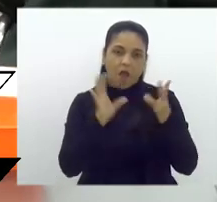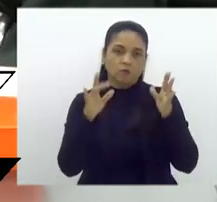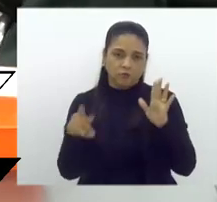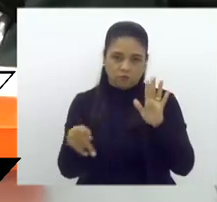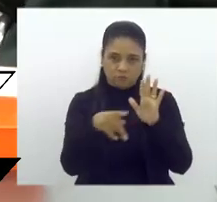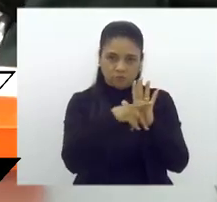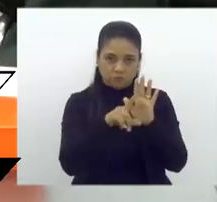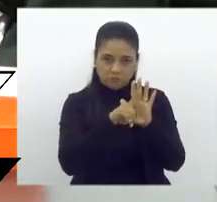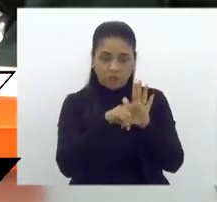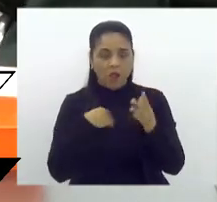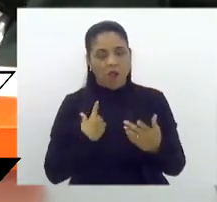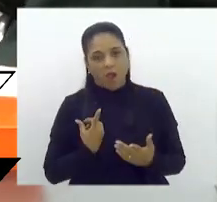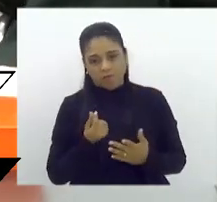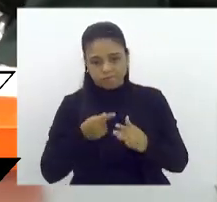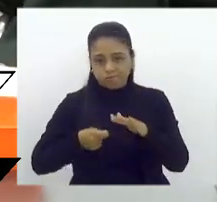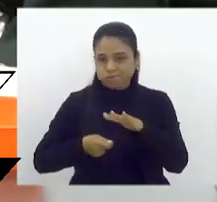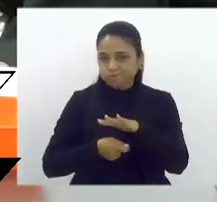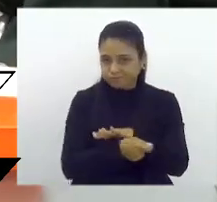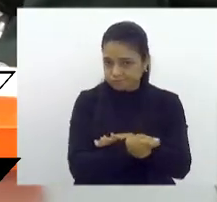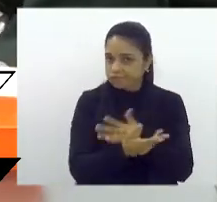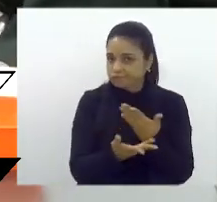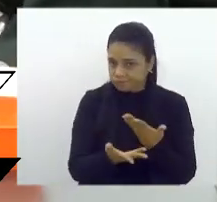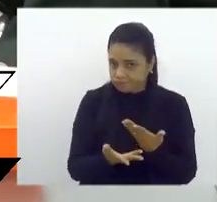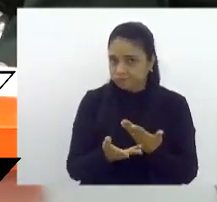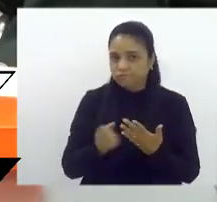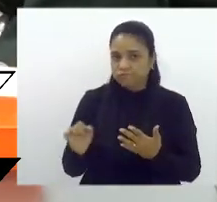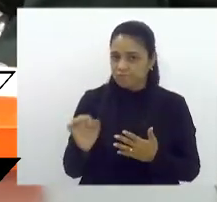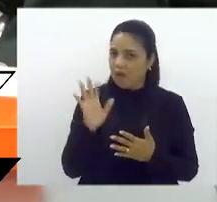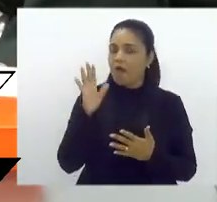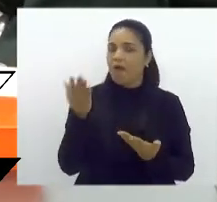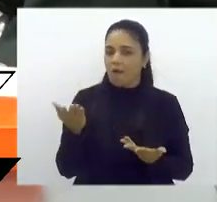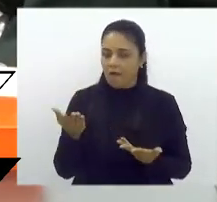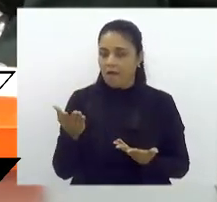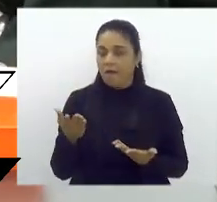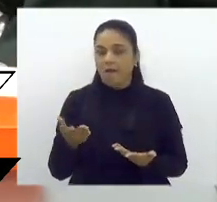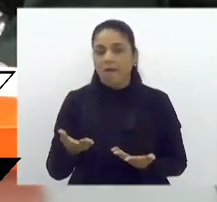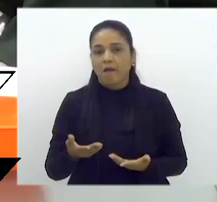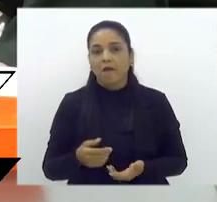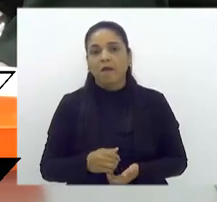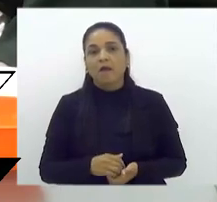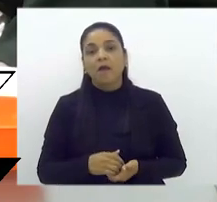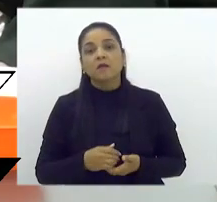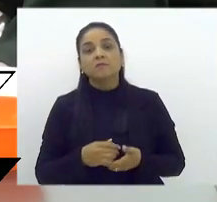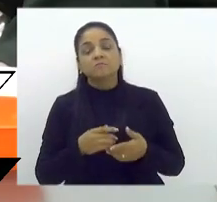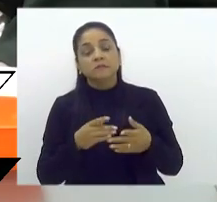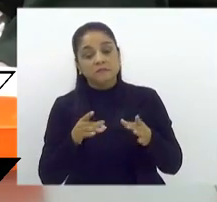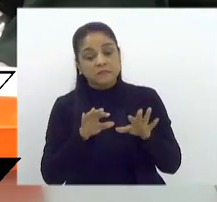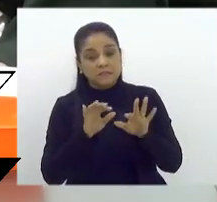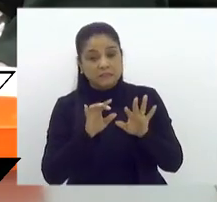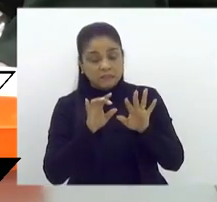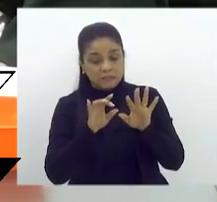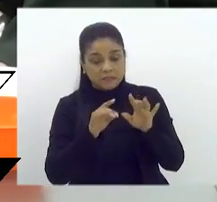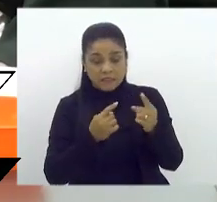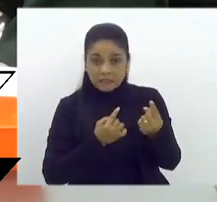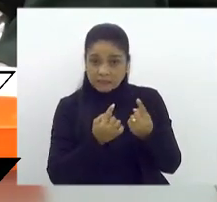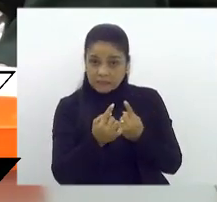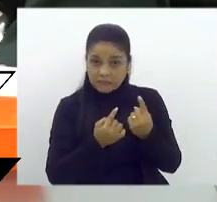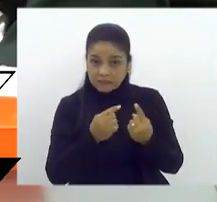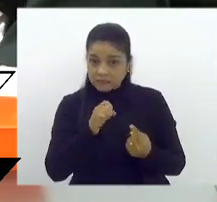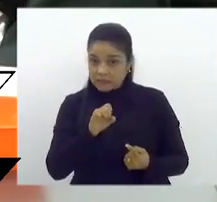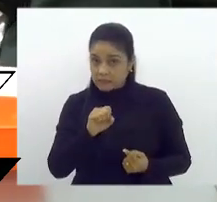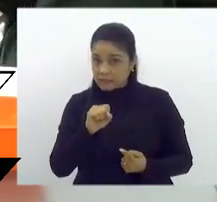tem um custo muito grande, é claro que isso tem custo, e a especificidade das estradas a gente